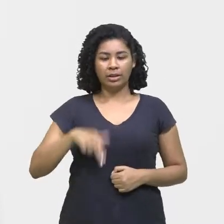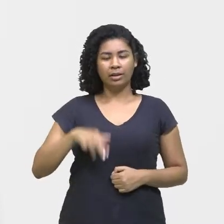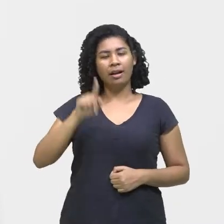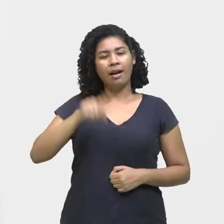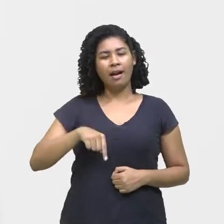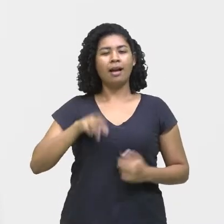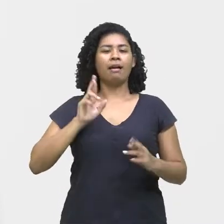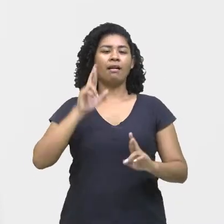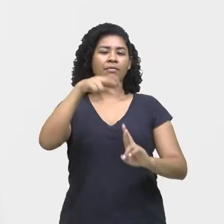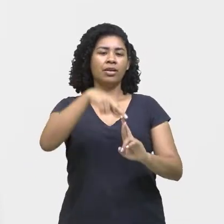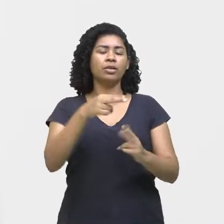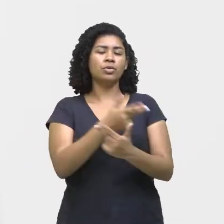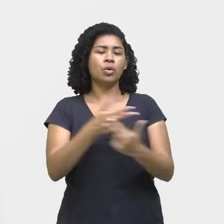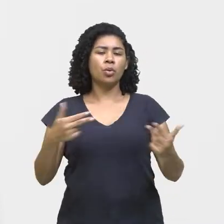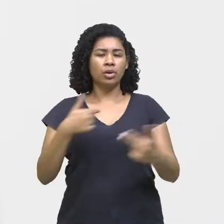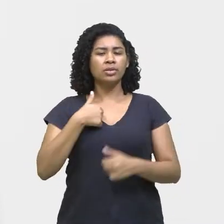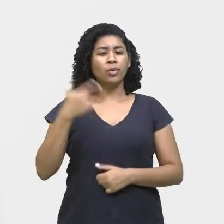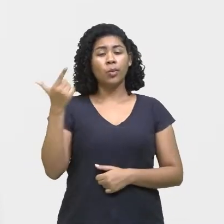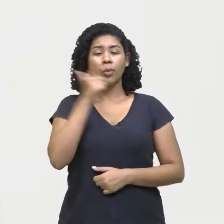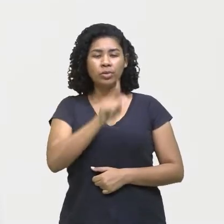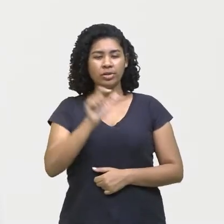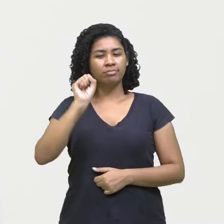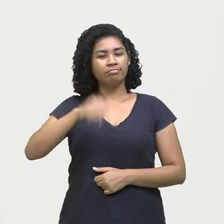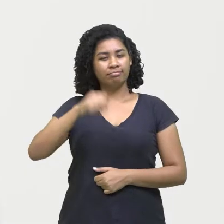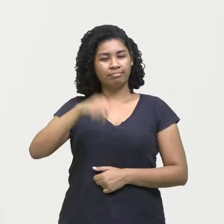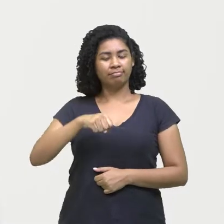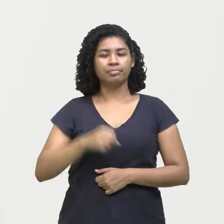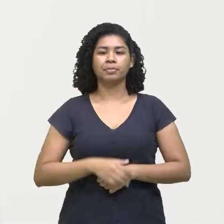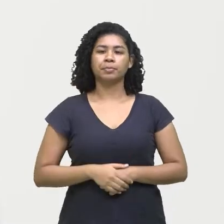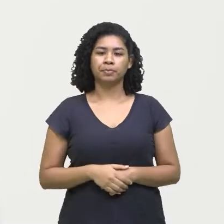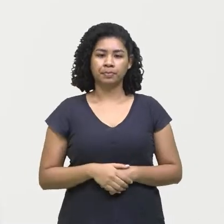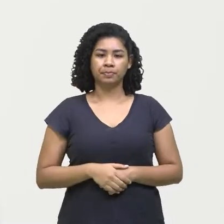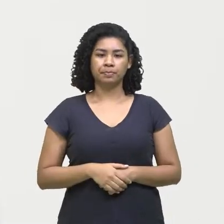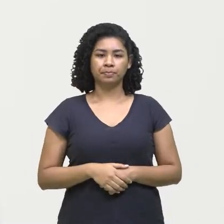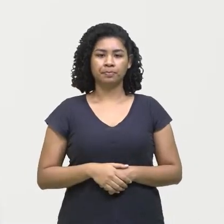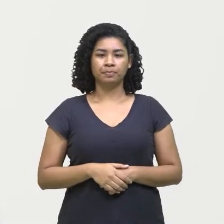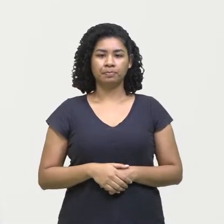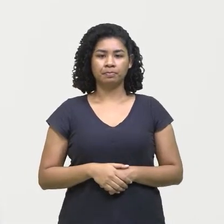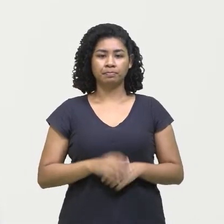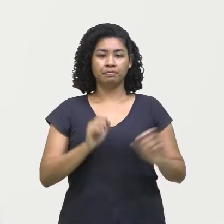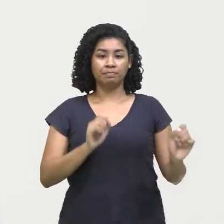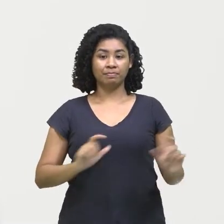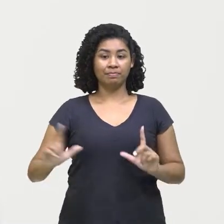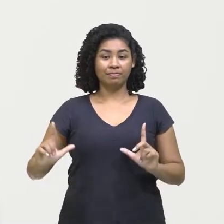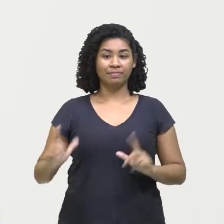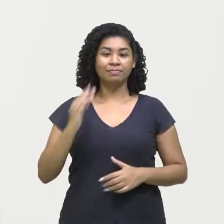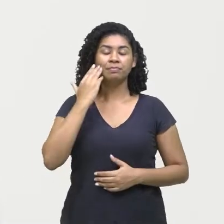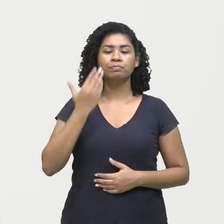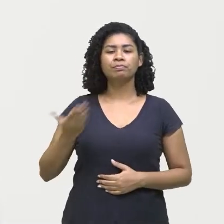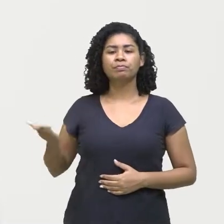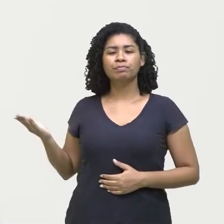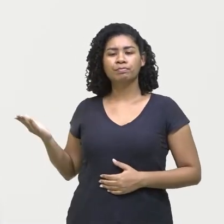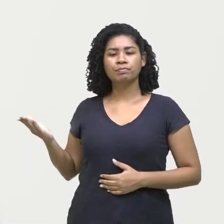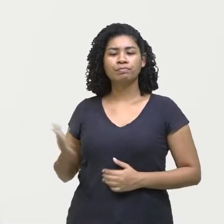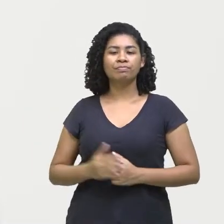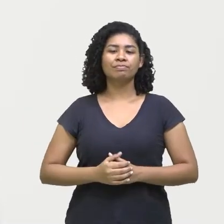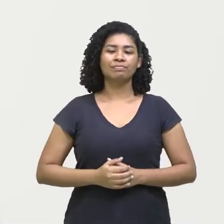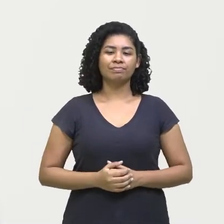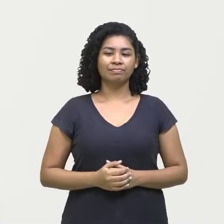consigo fazer. Então, vocês podem acompanhar aqui comigo na nossa próxima cartela. Aqui nós temos os